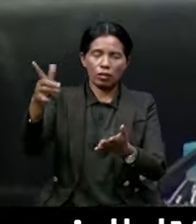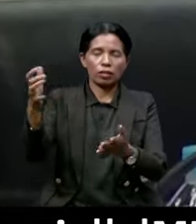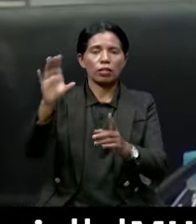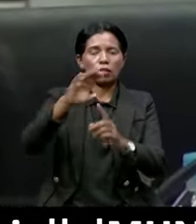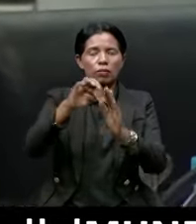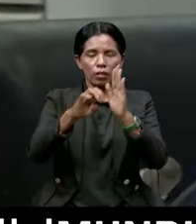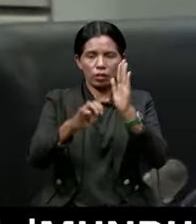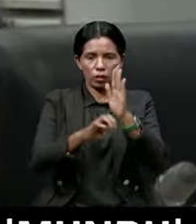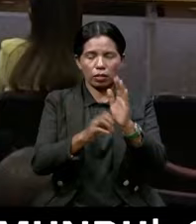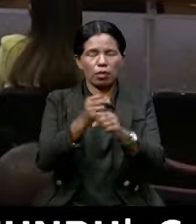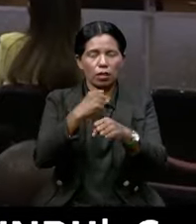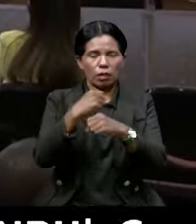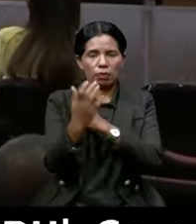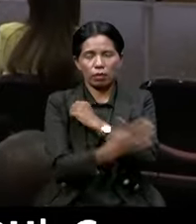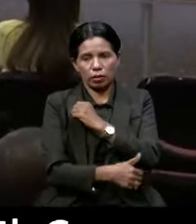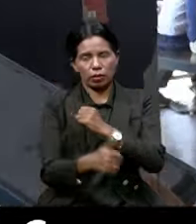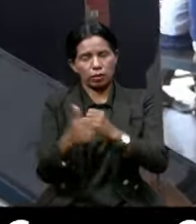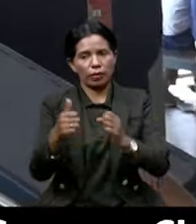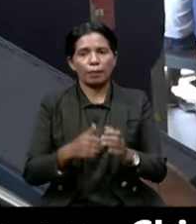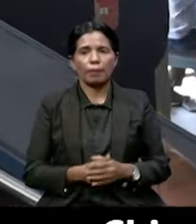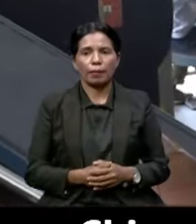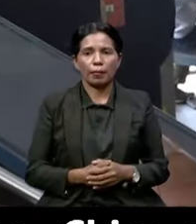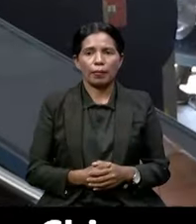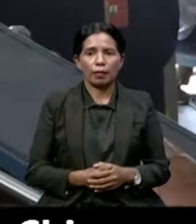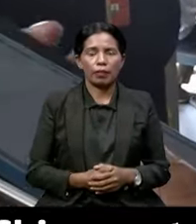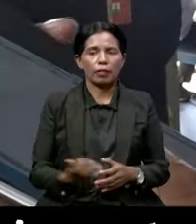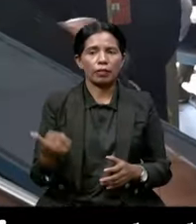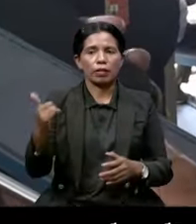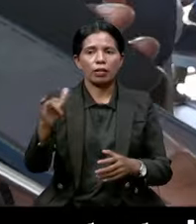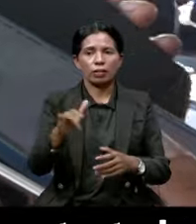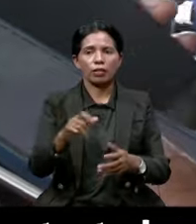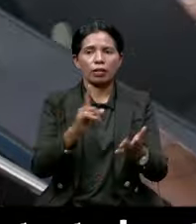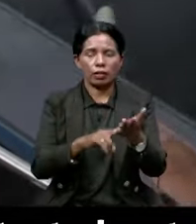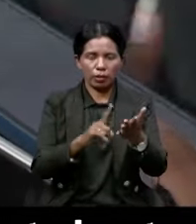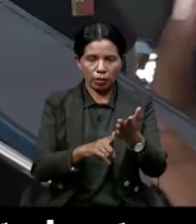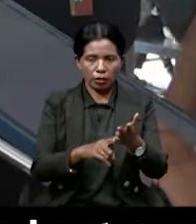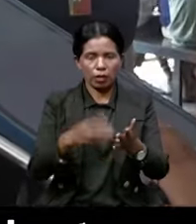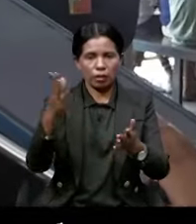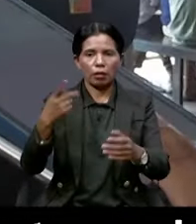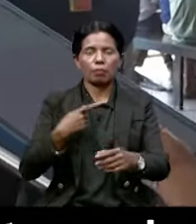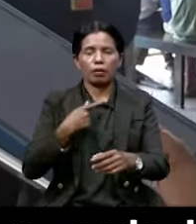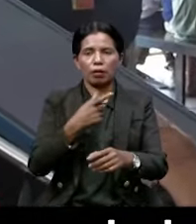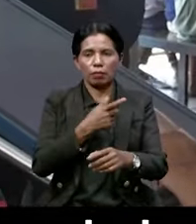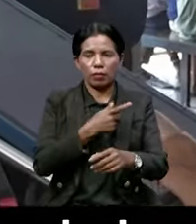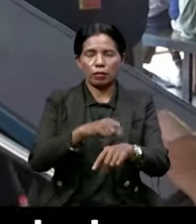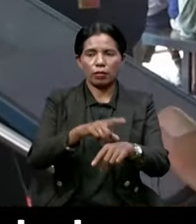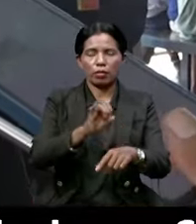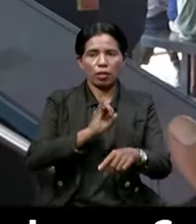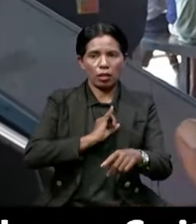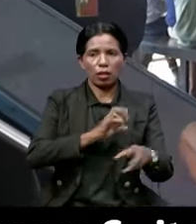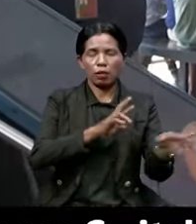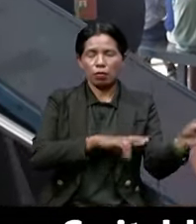festado Halo Barrelior. Questionas aí da cercar debate Parlamento, ao pronto,